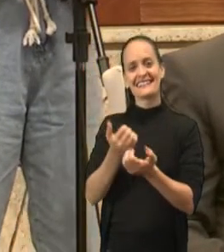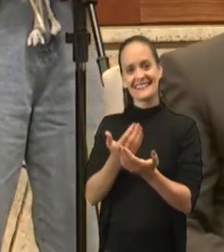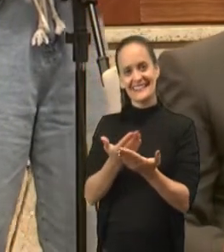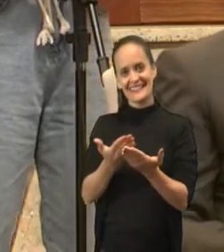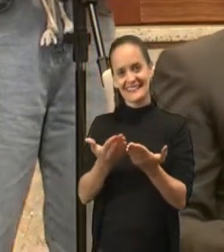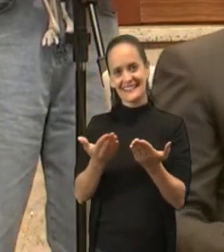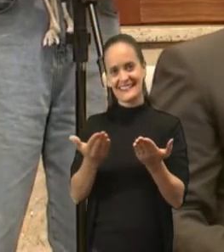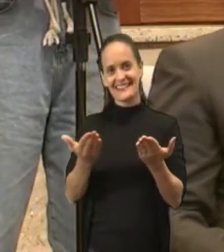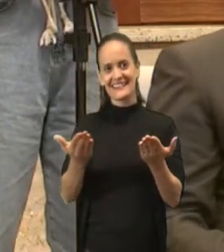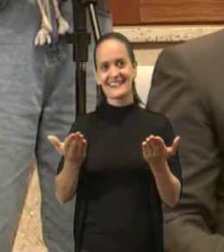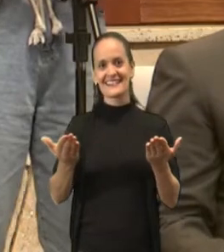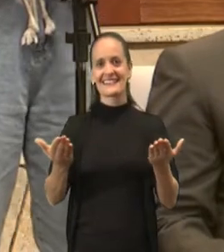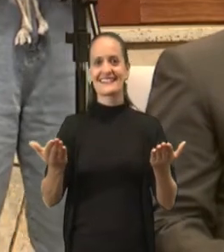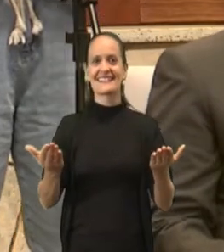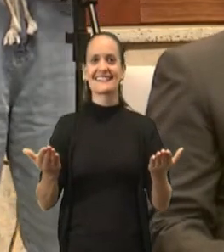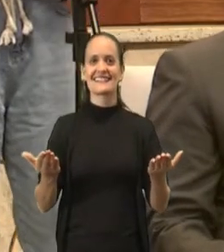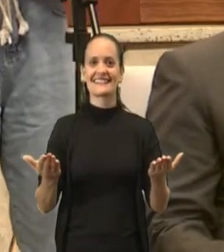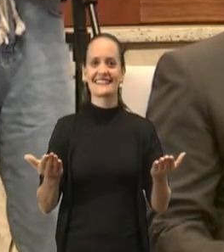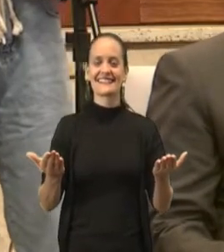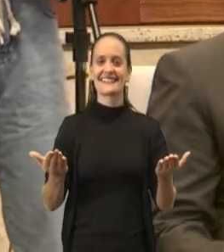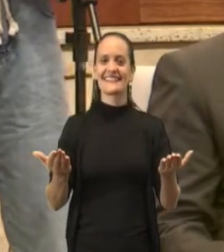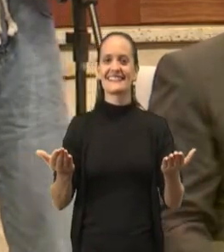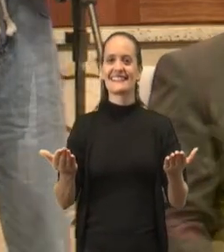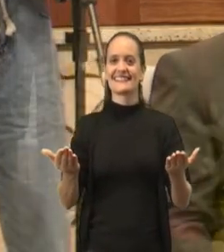cuidará de